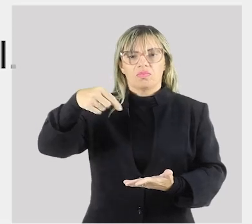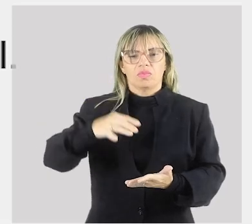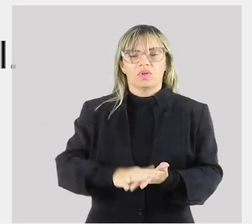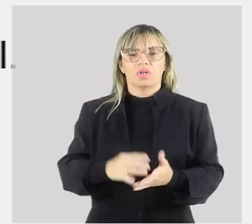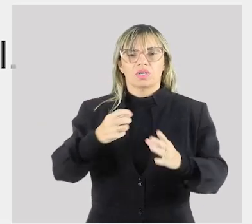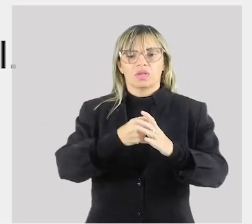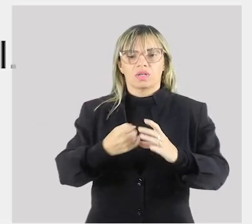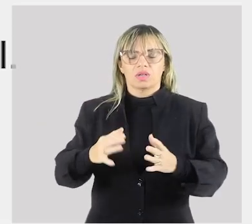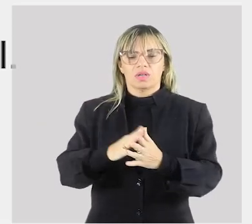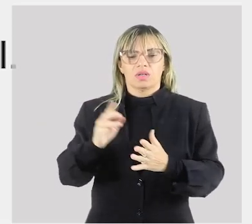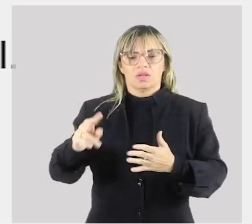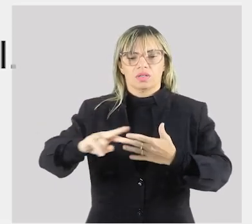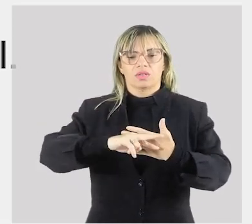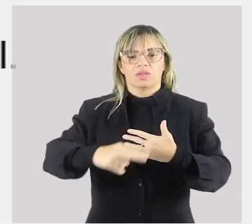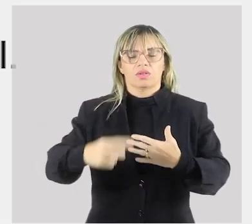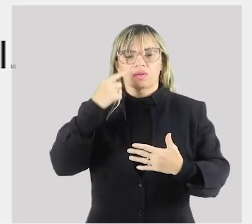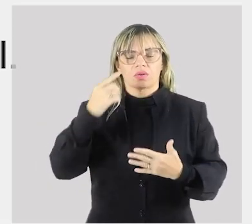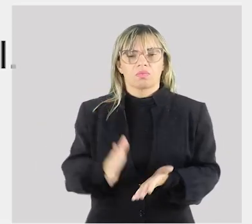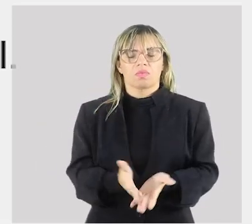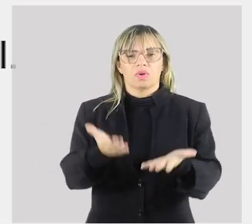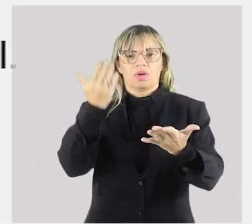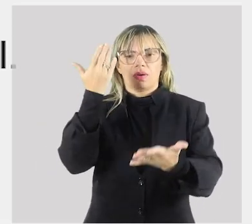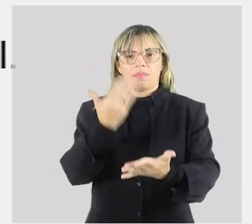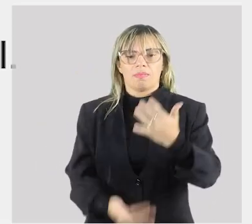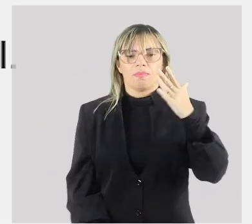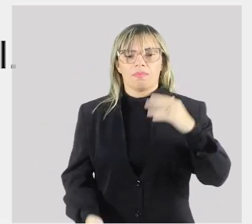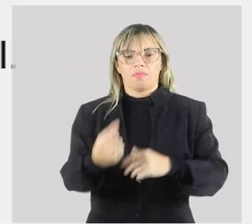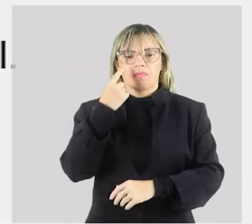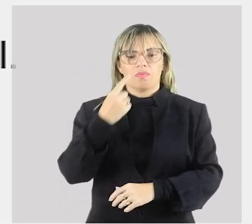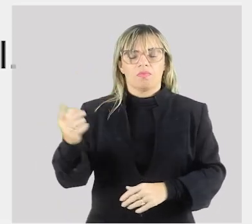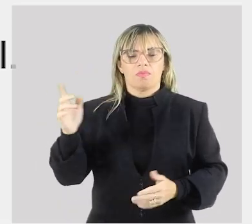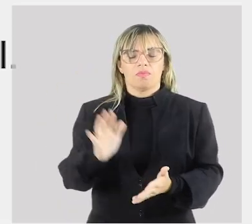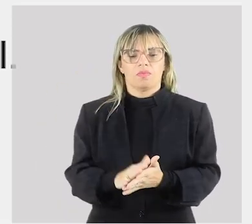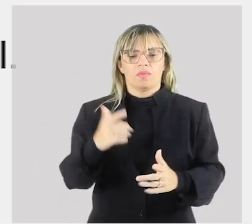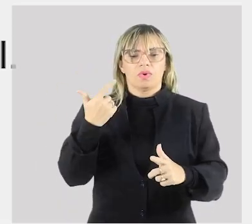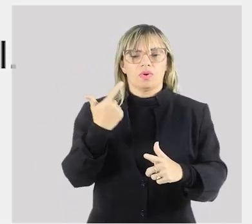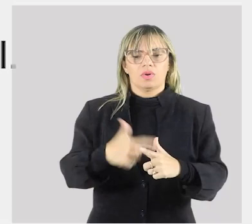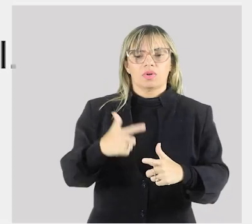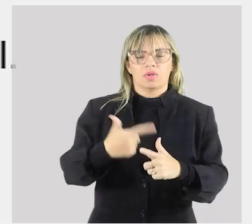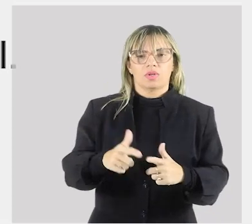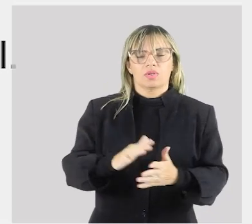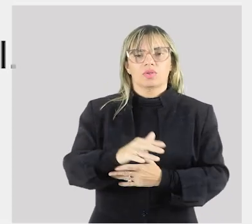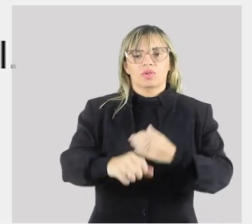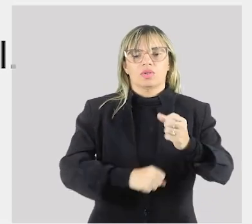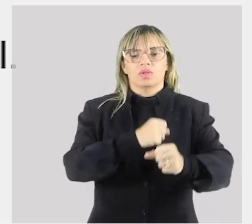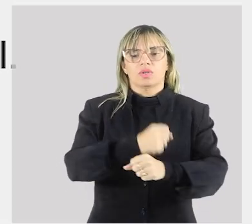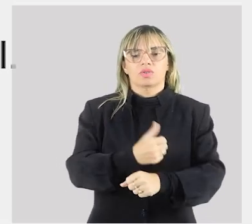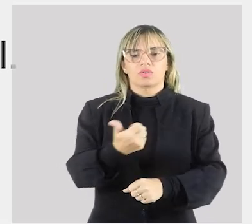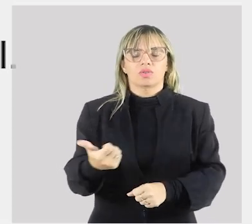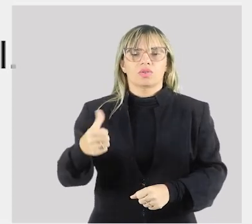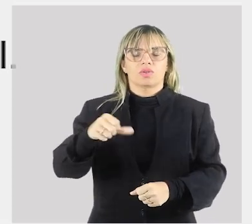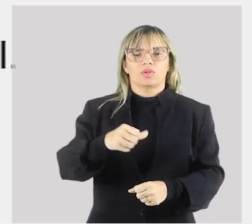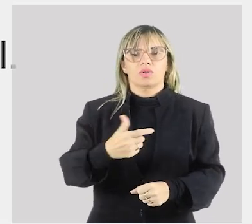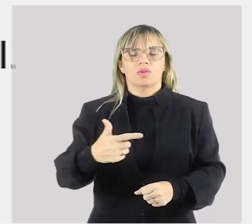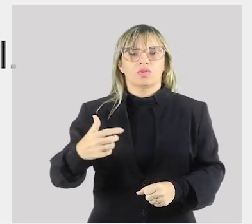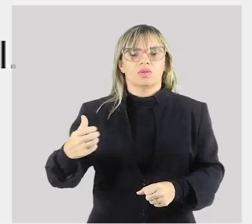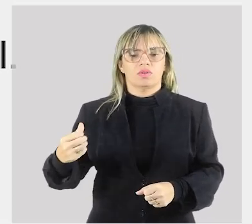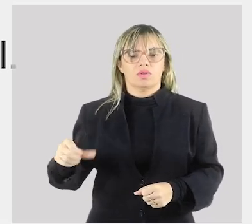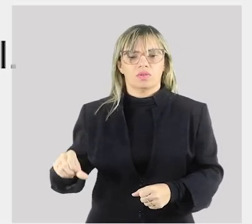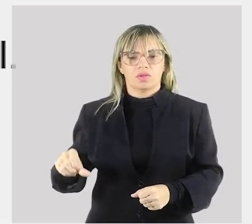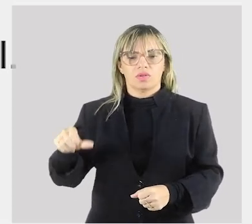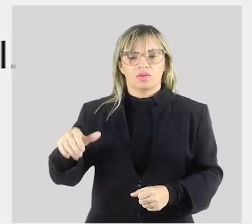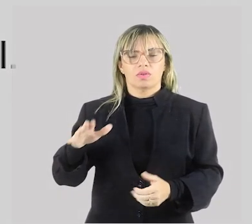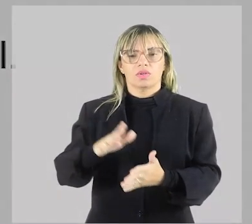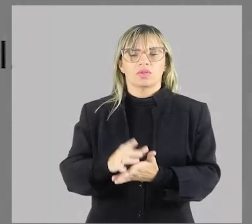queda desse Estado oligárquico. Um deles é a crise de 29 nos Estados Unidos. A